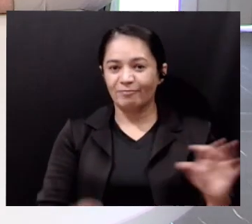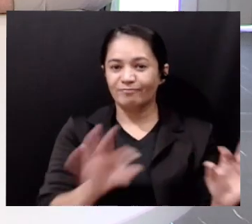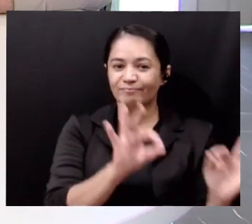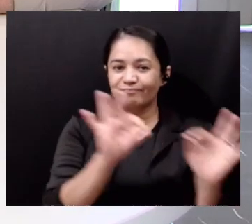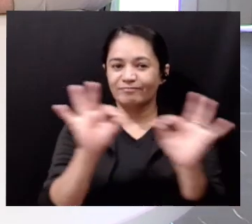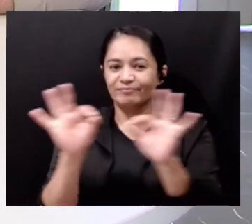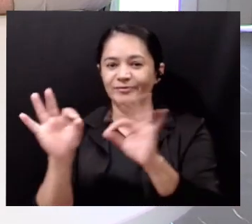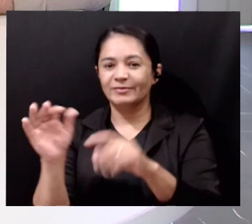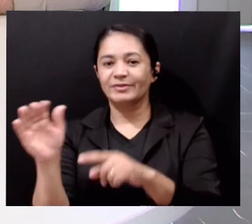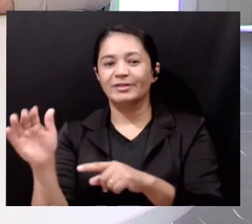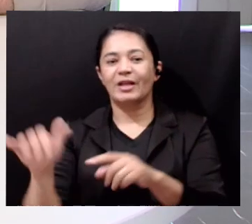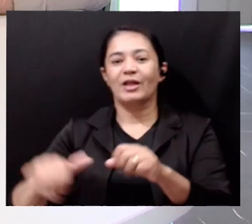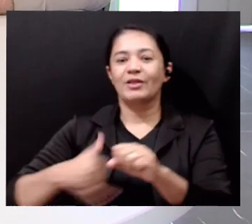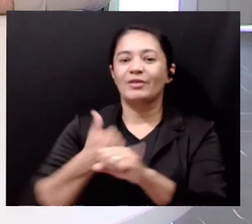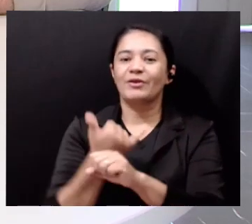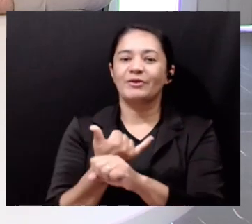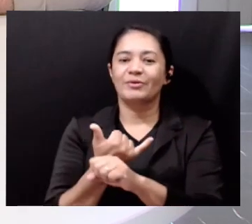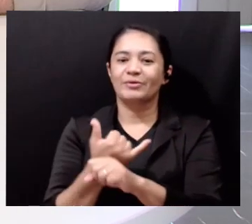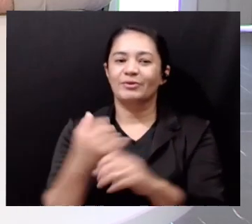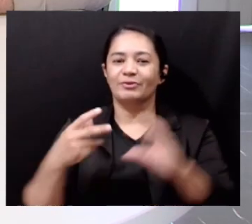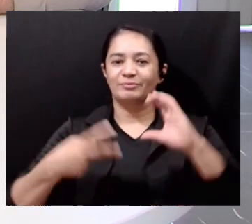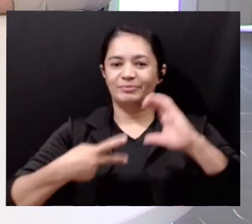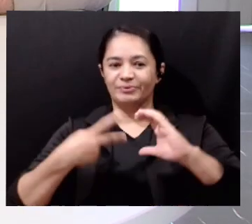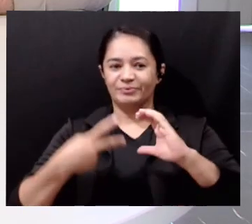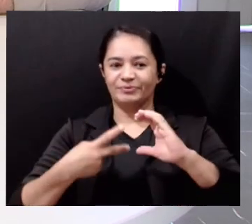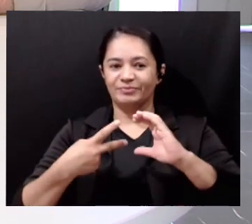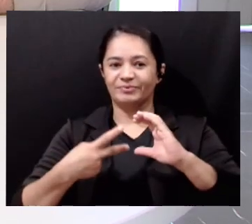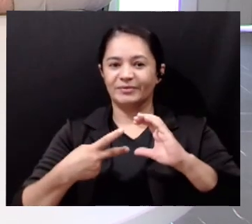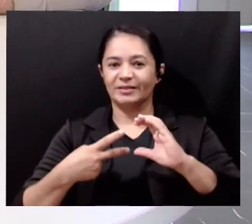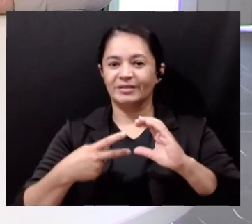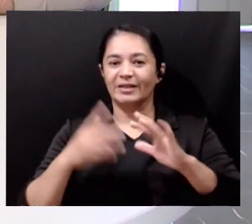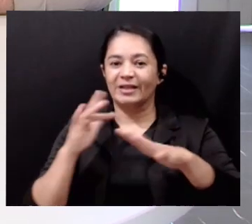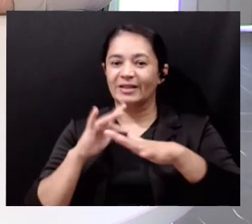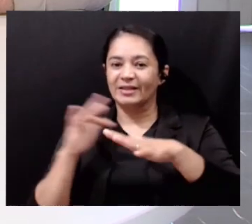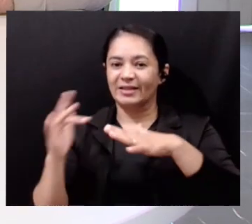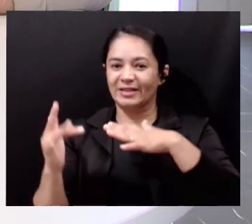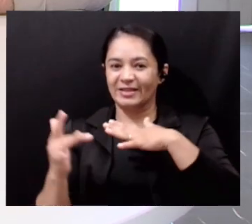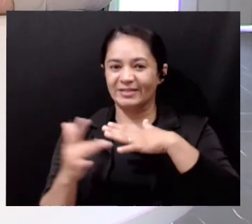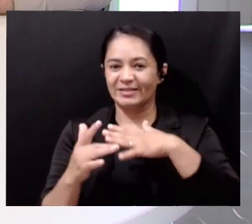YouTube TV Câmara Campinas e também de nos seguir nas redes sociais, no